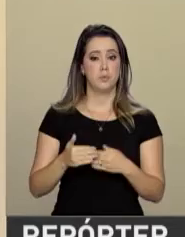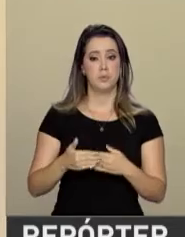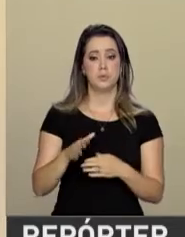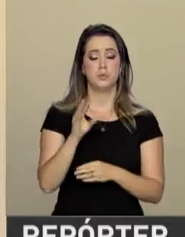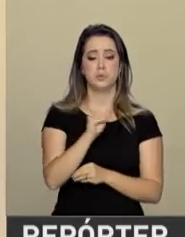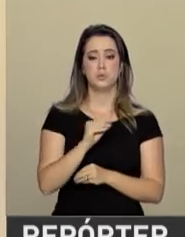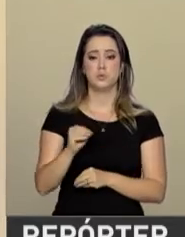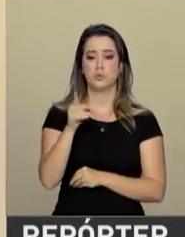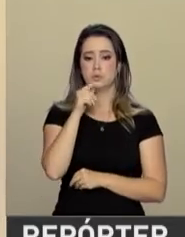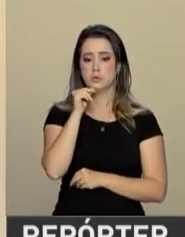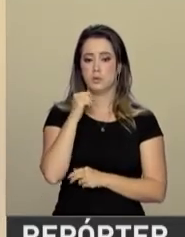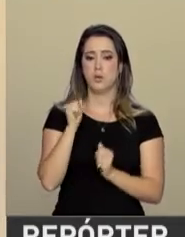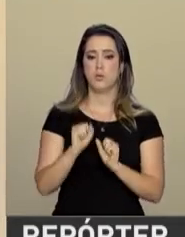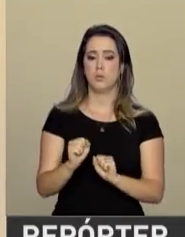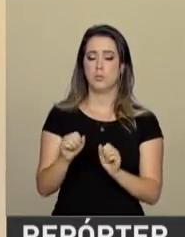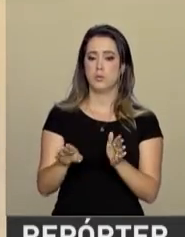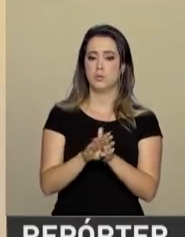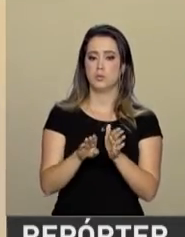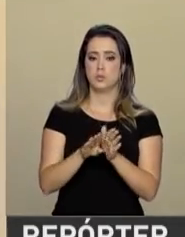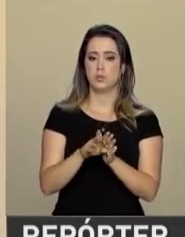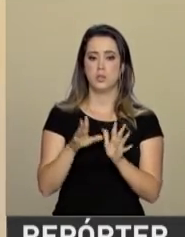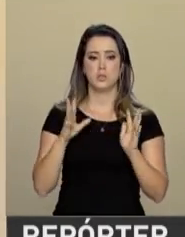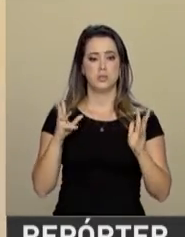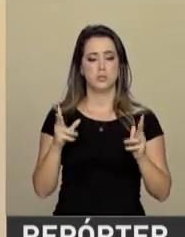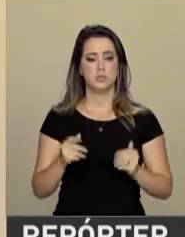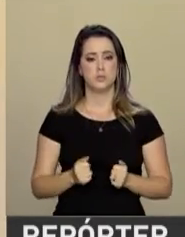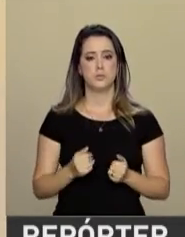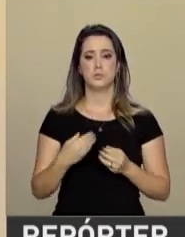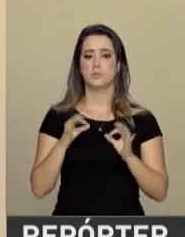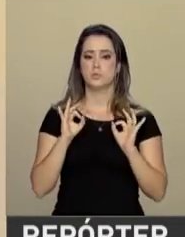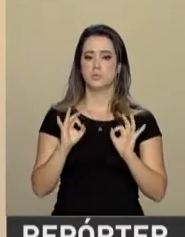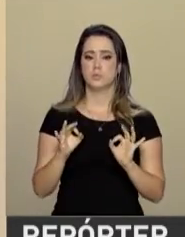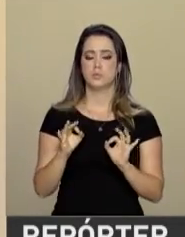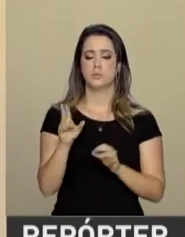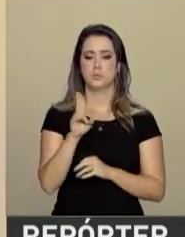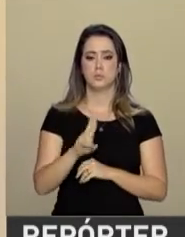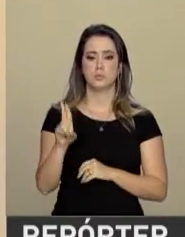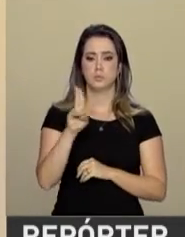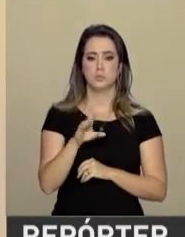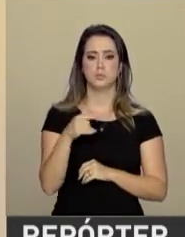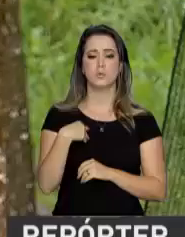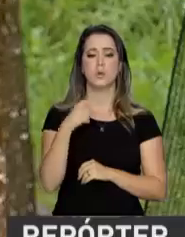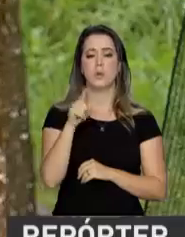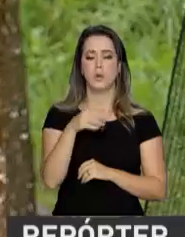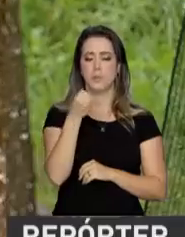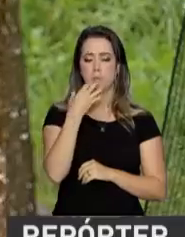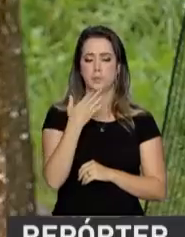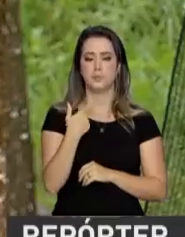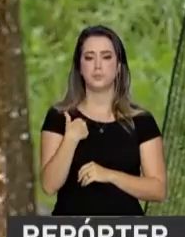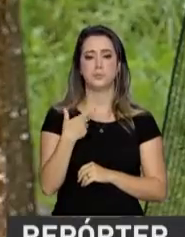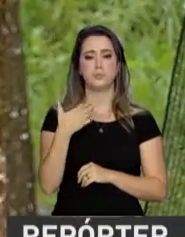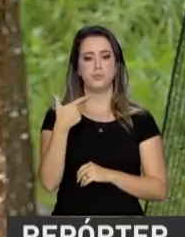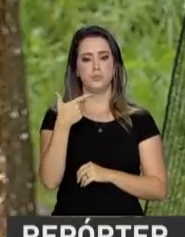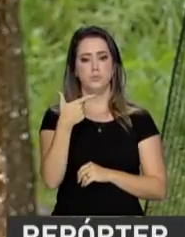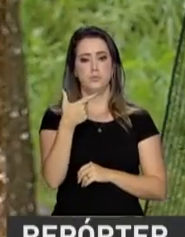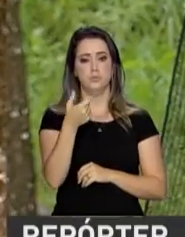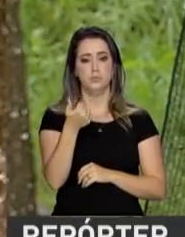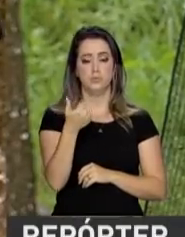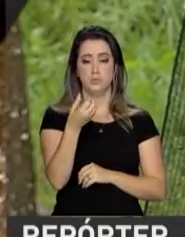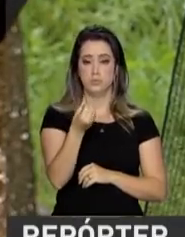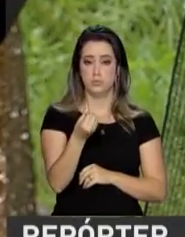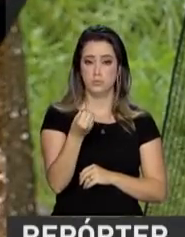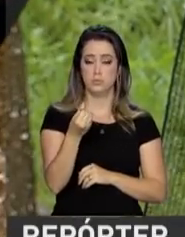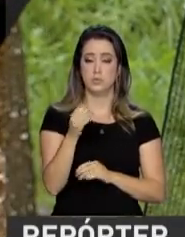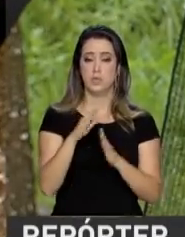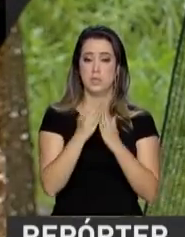água e ela pode estar chegando ela limpa é pronta para o meu consumo isso é muito gratificante desde 2000 e 16 a escola